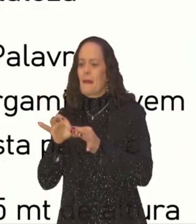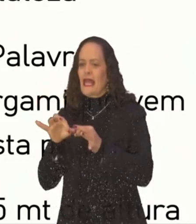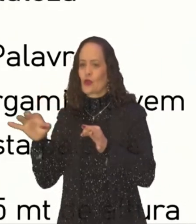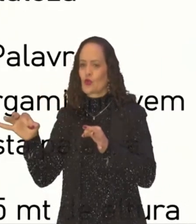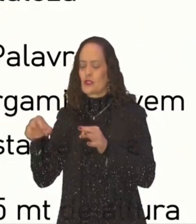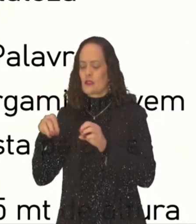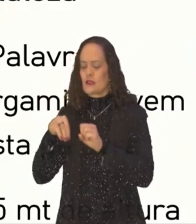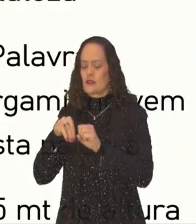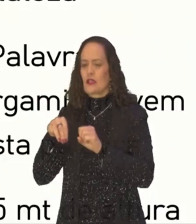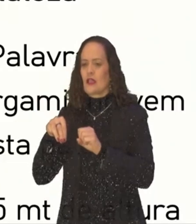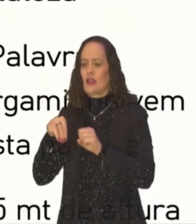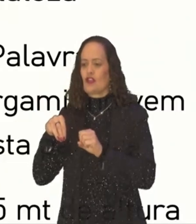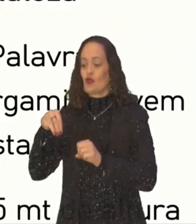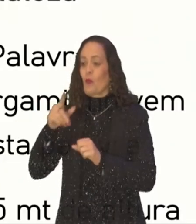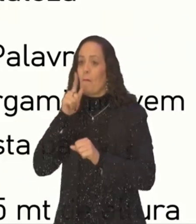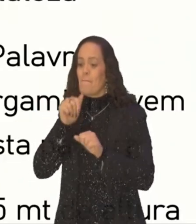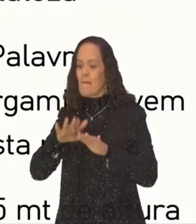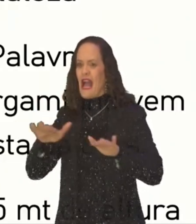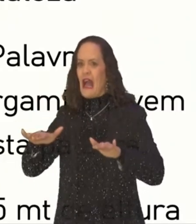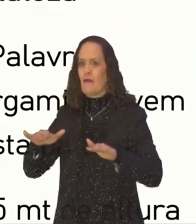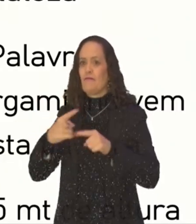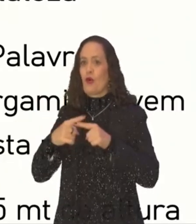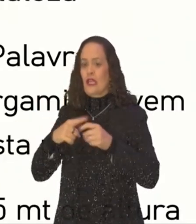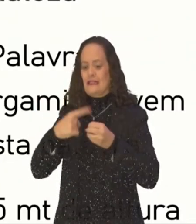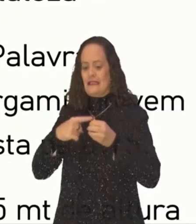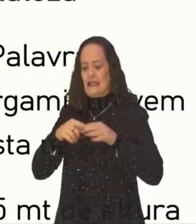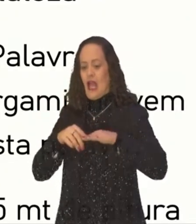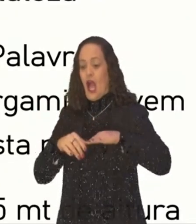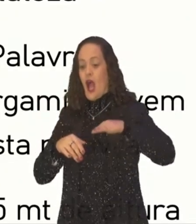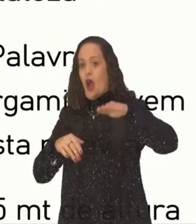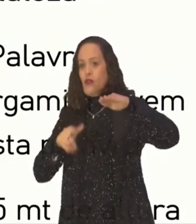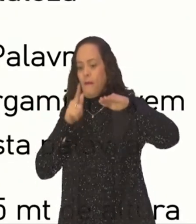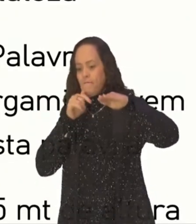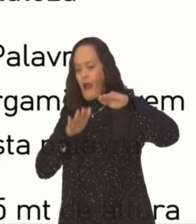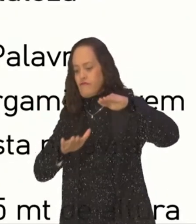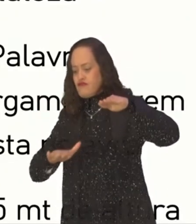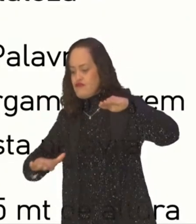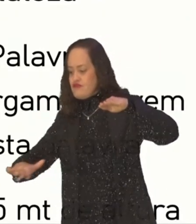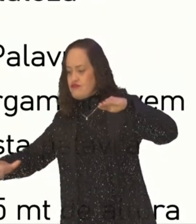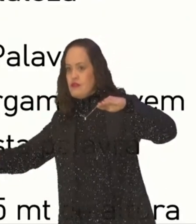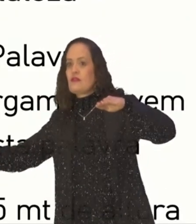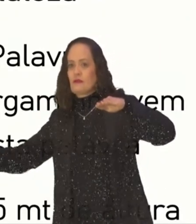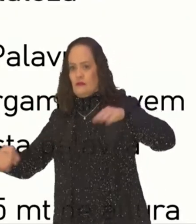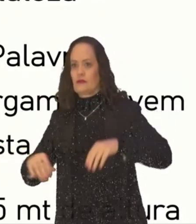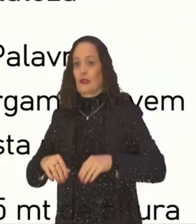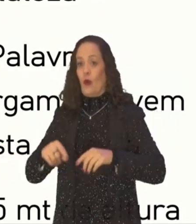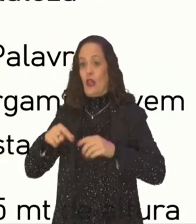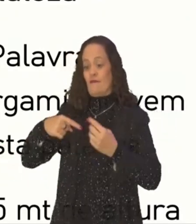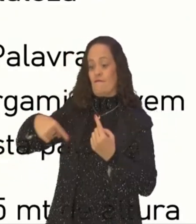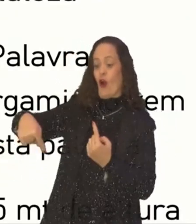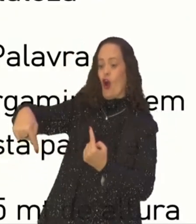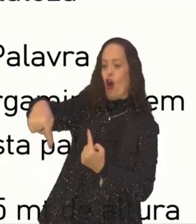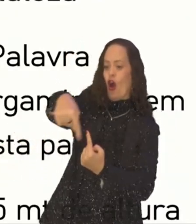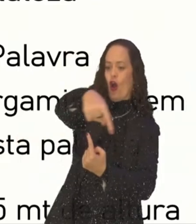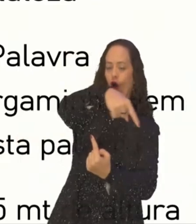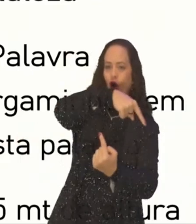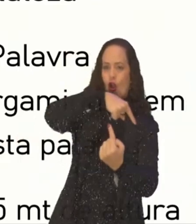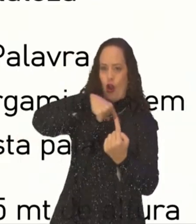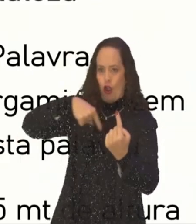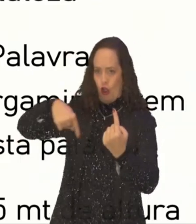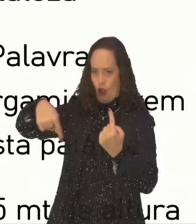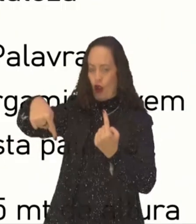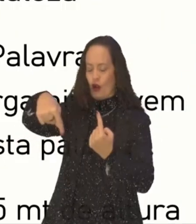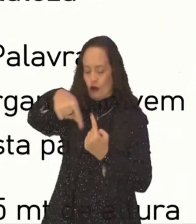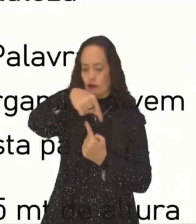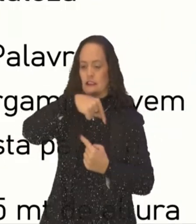uma acrópole, uma cidade alta, na parte alta. Hoje a cidade de Bérgamo está em volta praticamente daquilo que